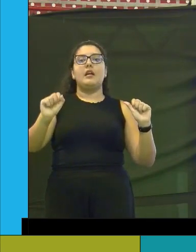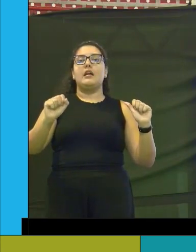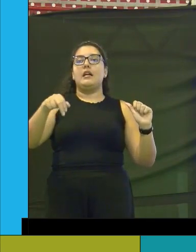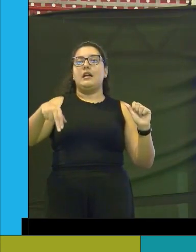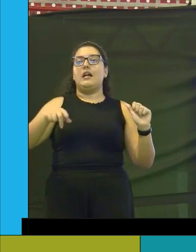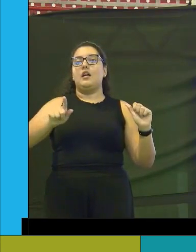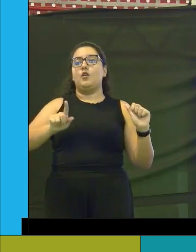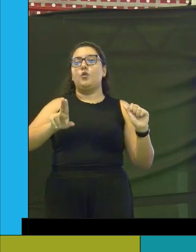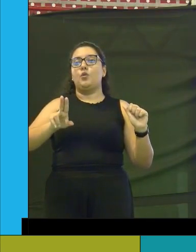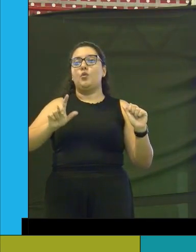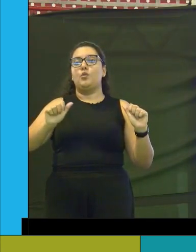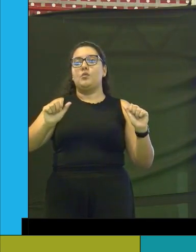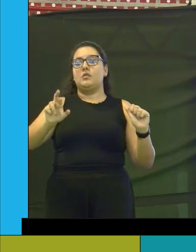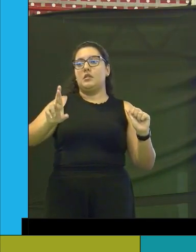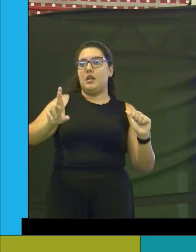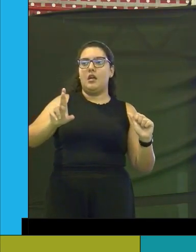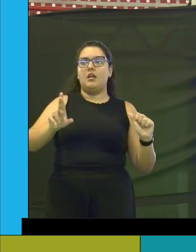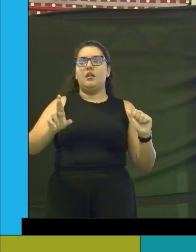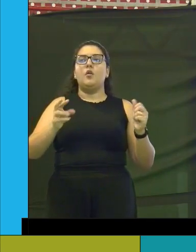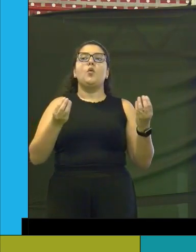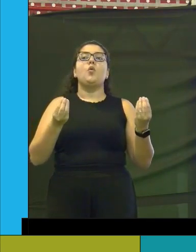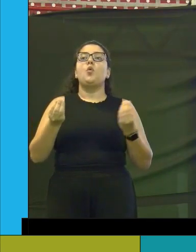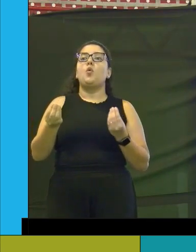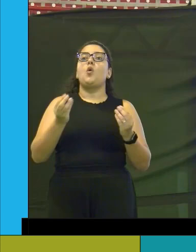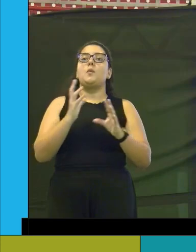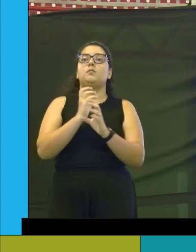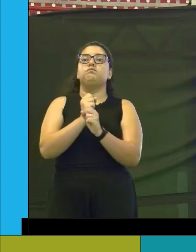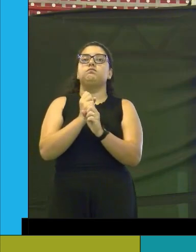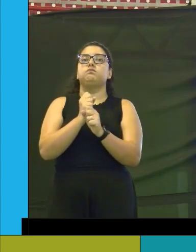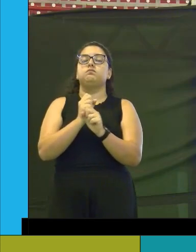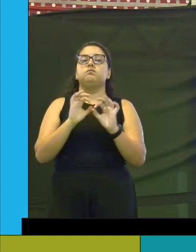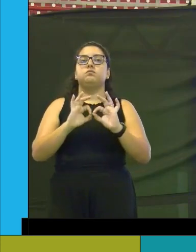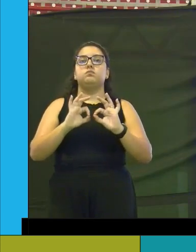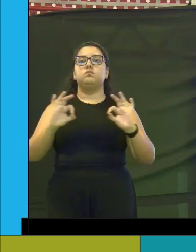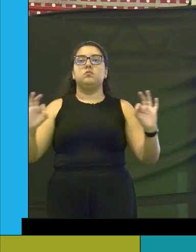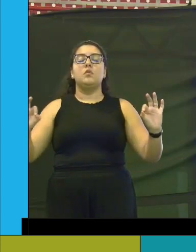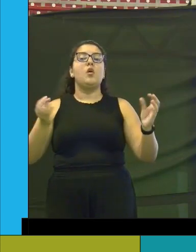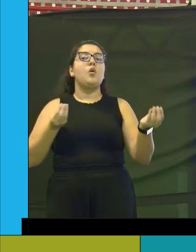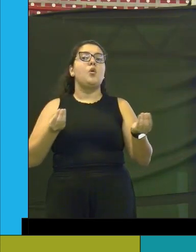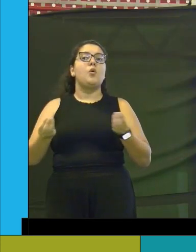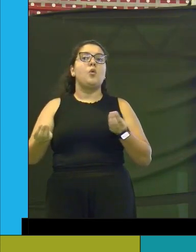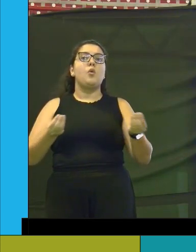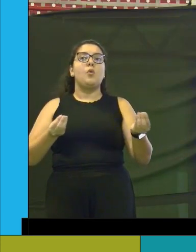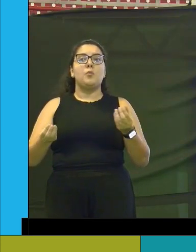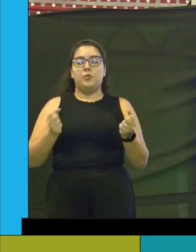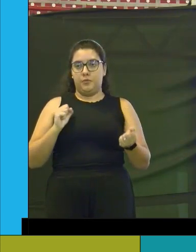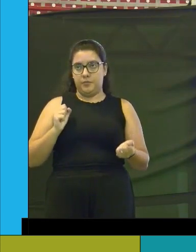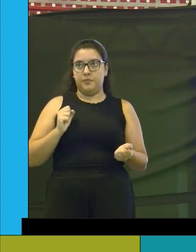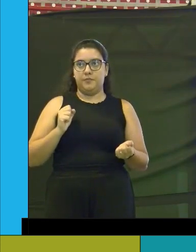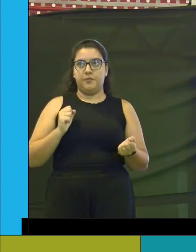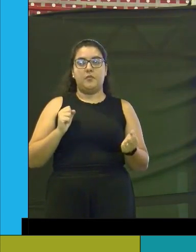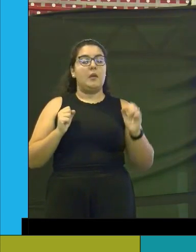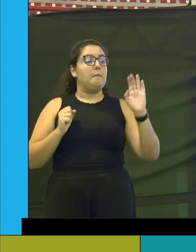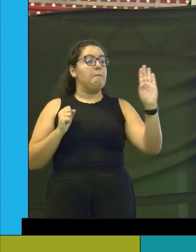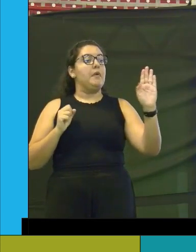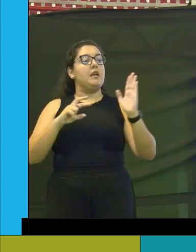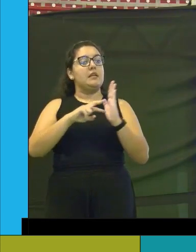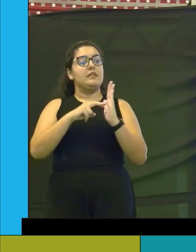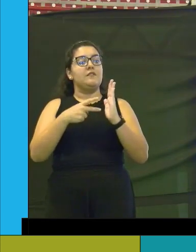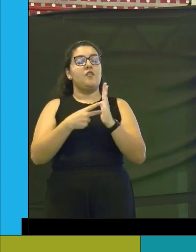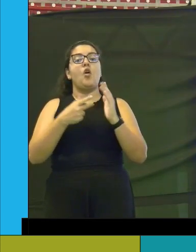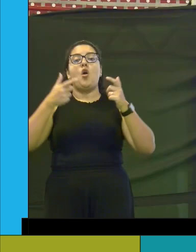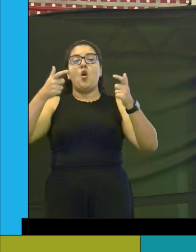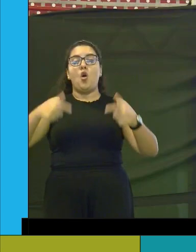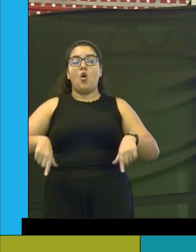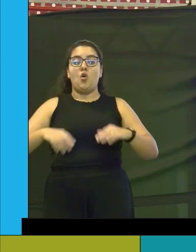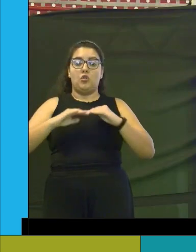Angular. Qual é a função, meus queridos, do B, que é o coeficiente linear? Informar aonde é que a reta